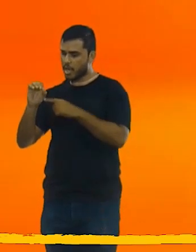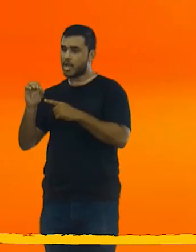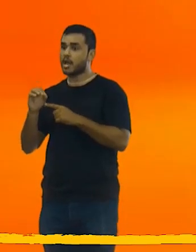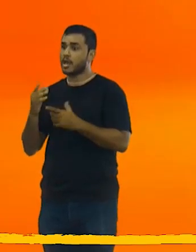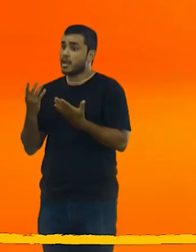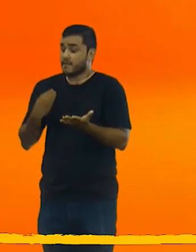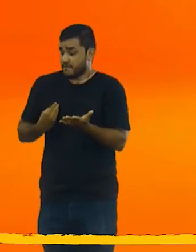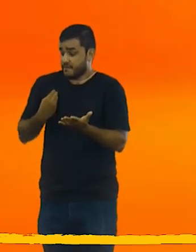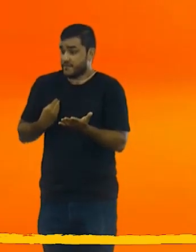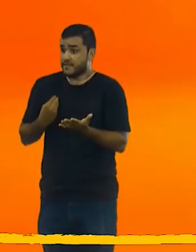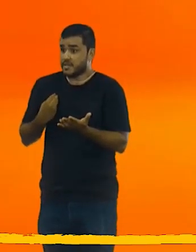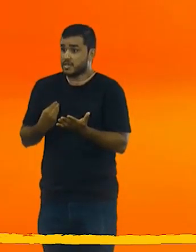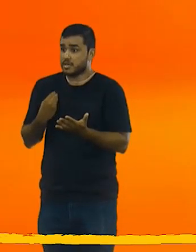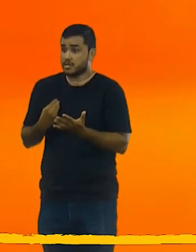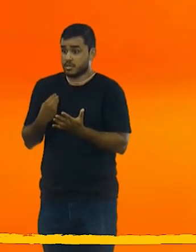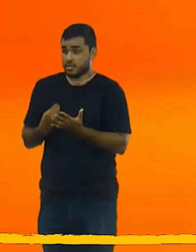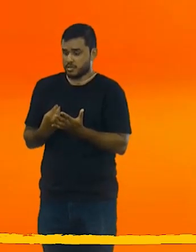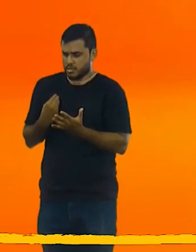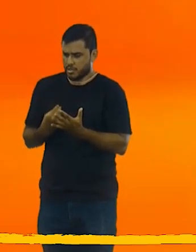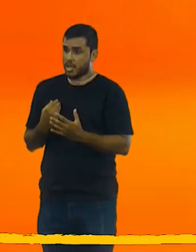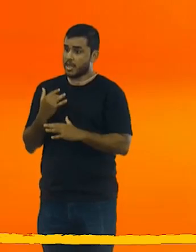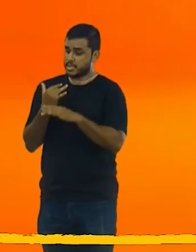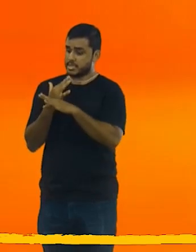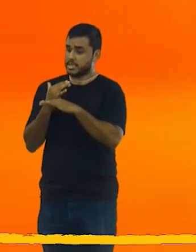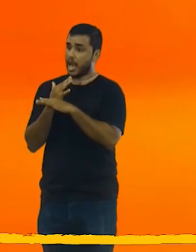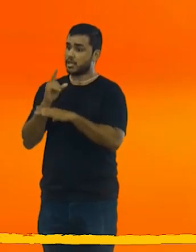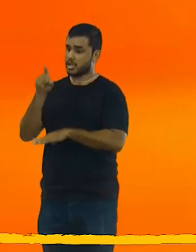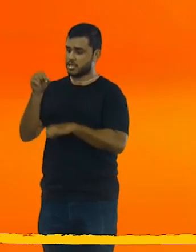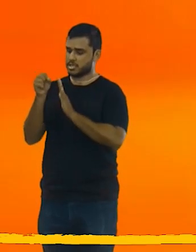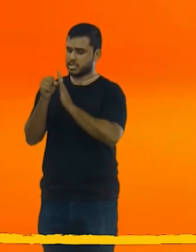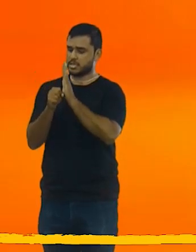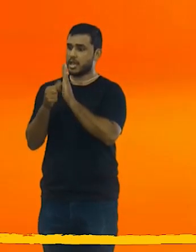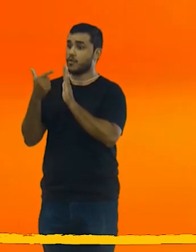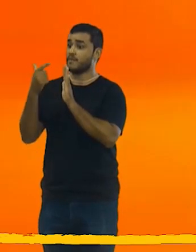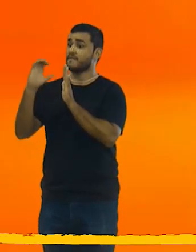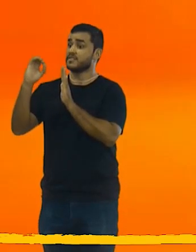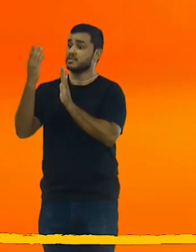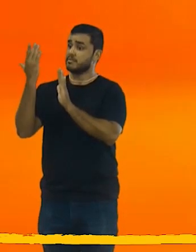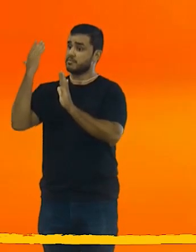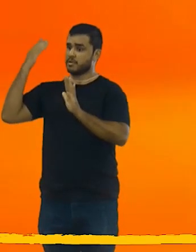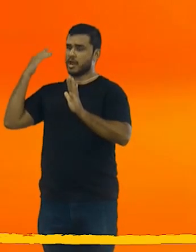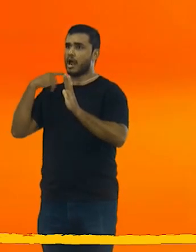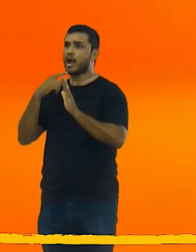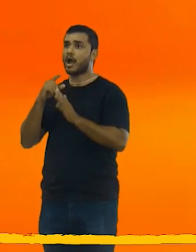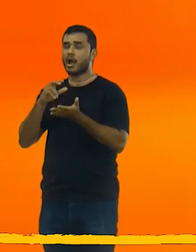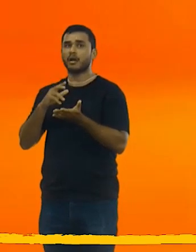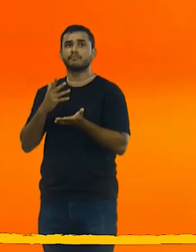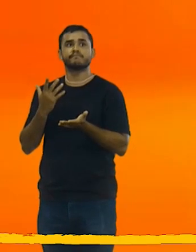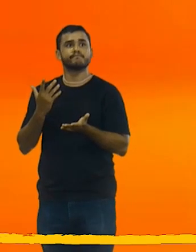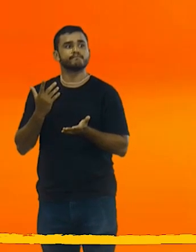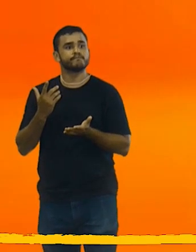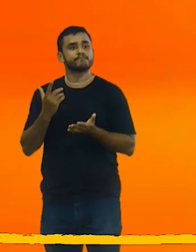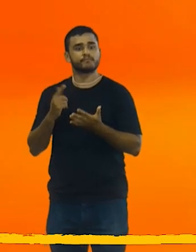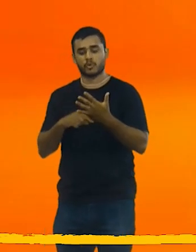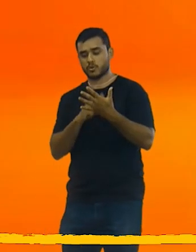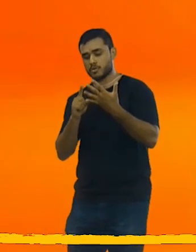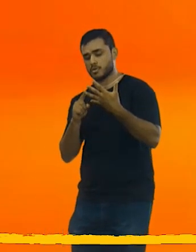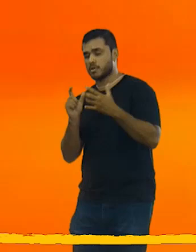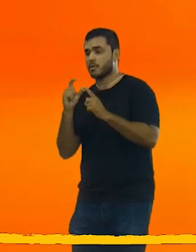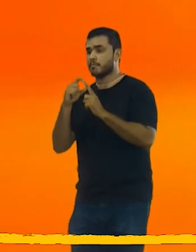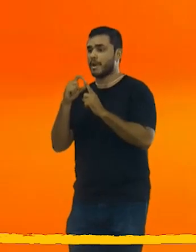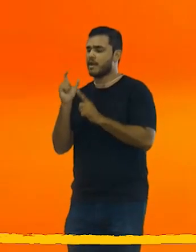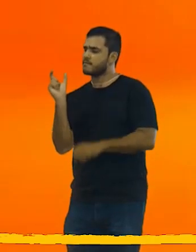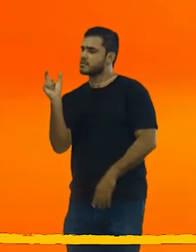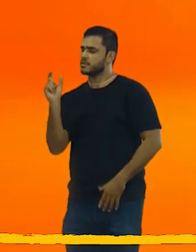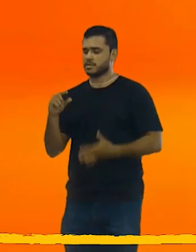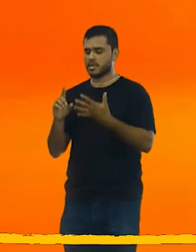vida urbana do começo do século XX. Me dá uma palavra para